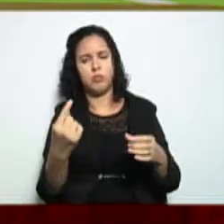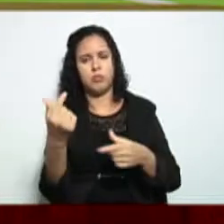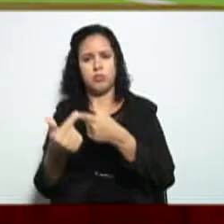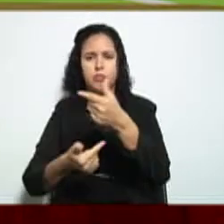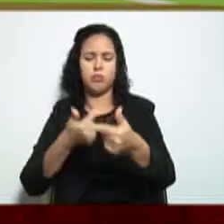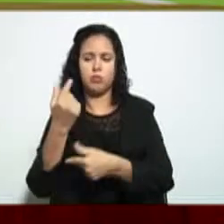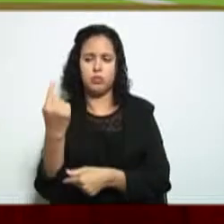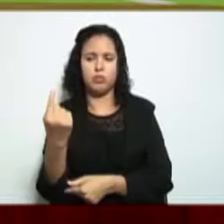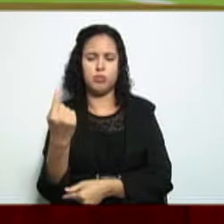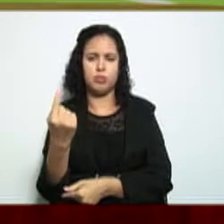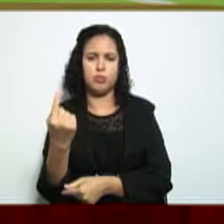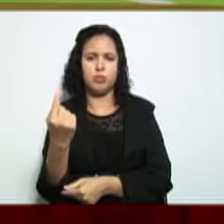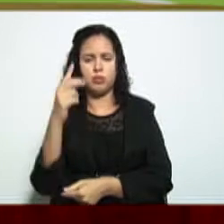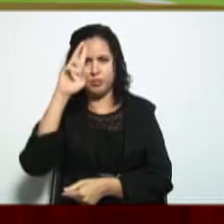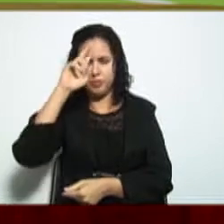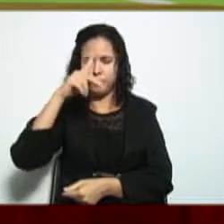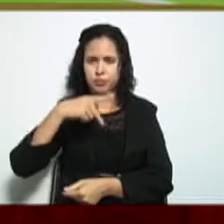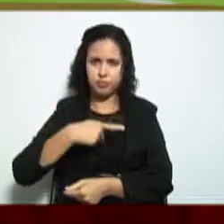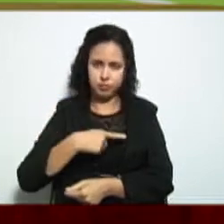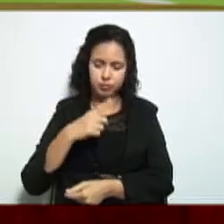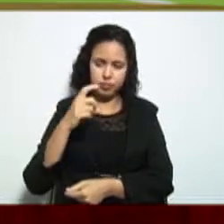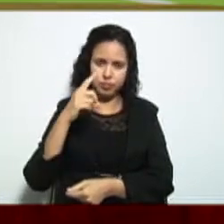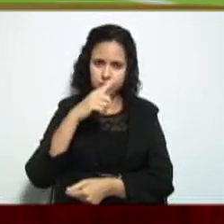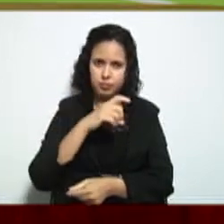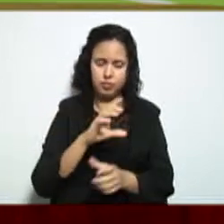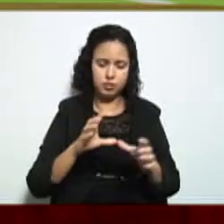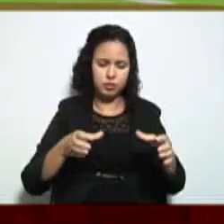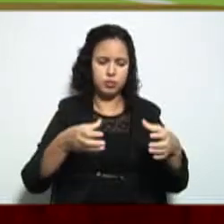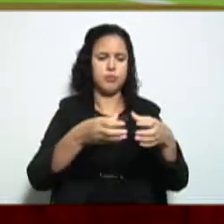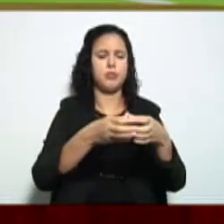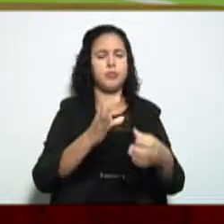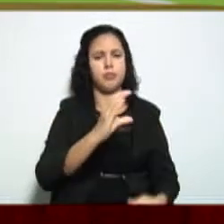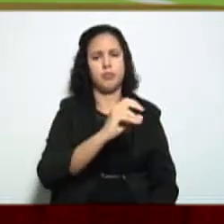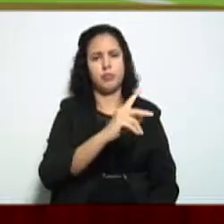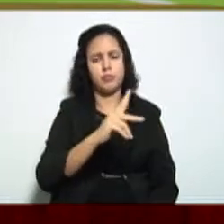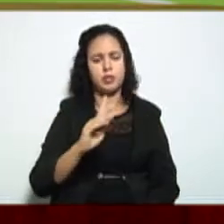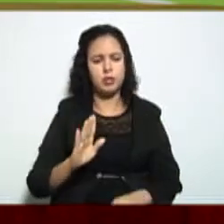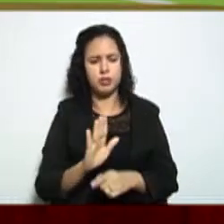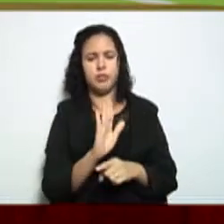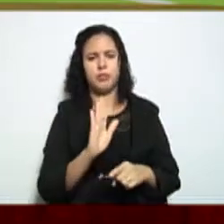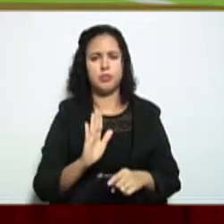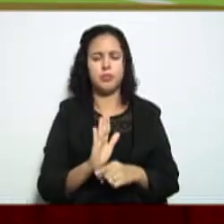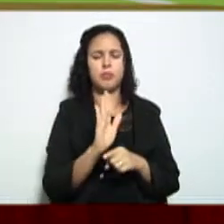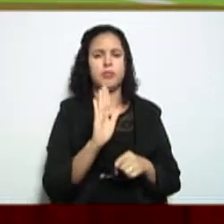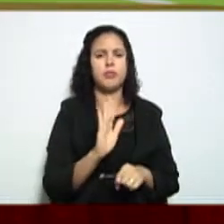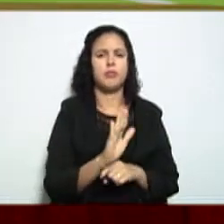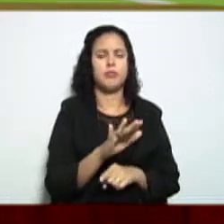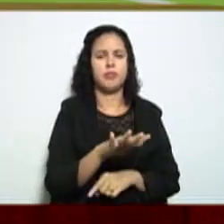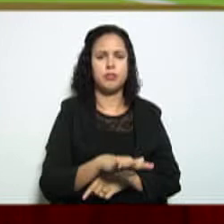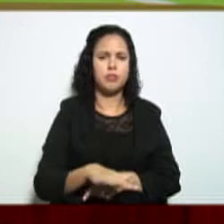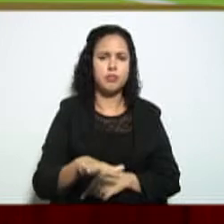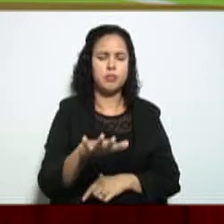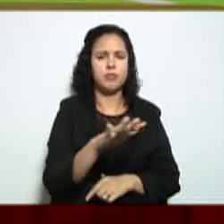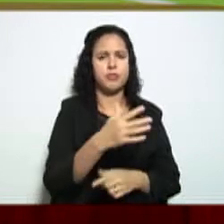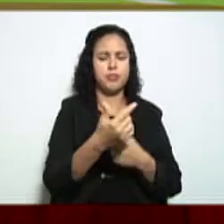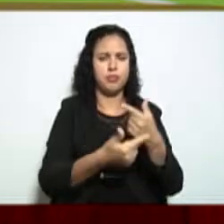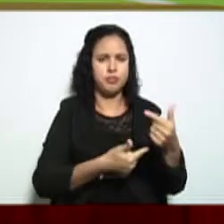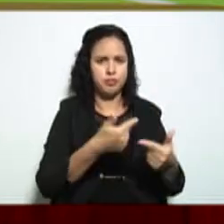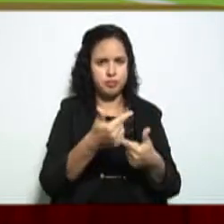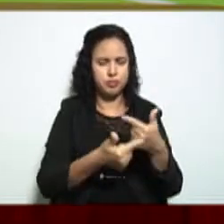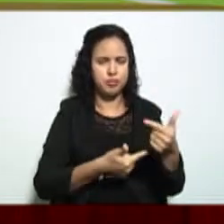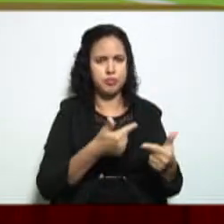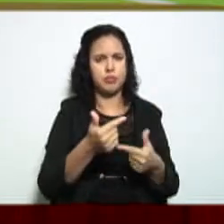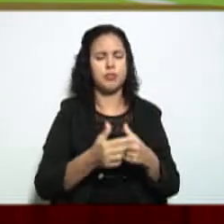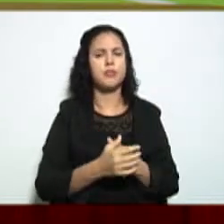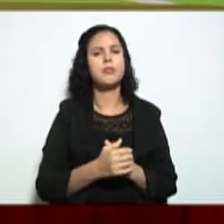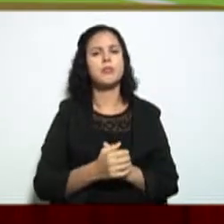em produzir um produto mais complexo, mais elaborado. Então, a cooperativa ajuda também nessa, assim, na